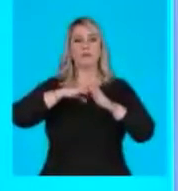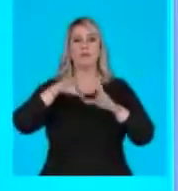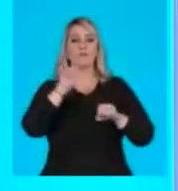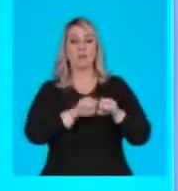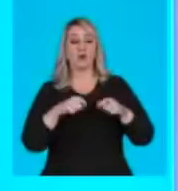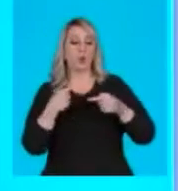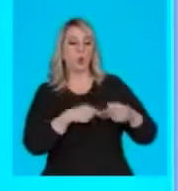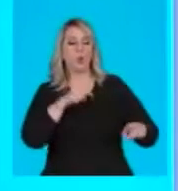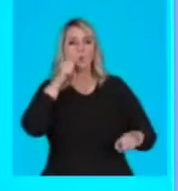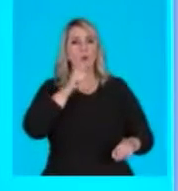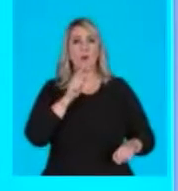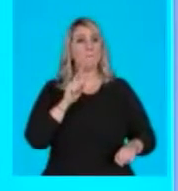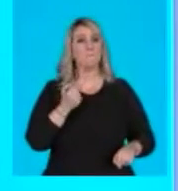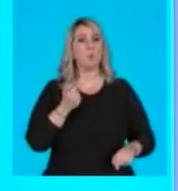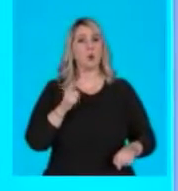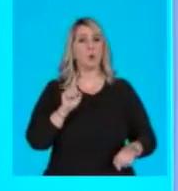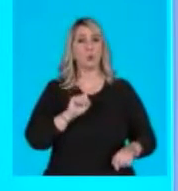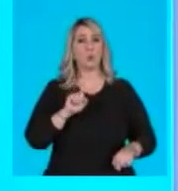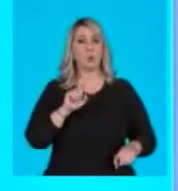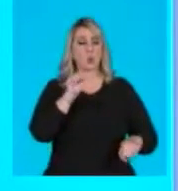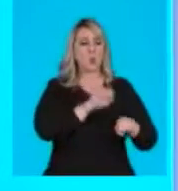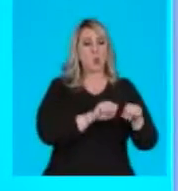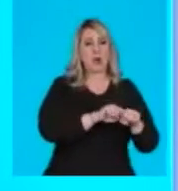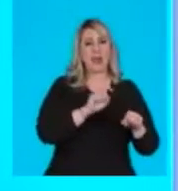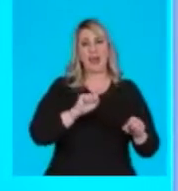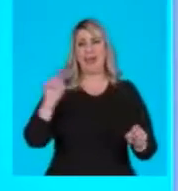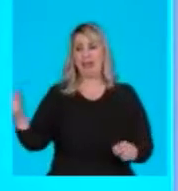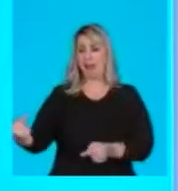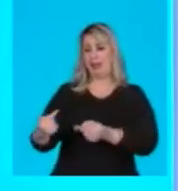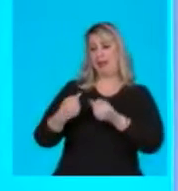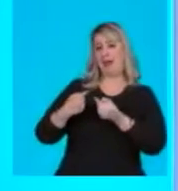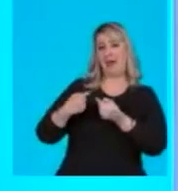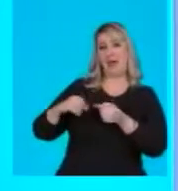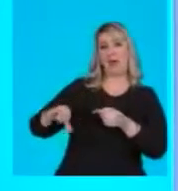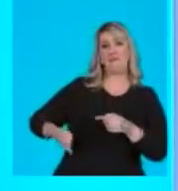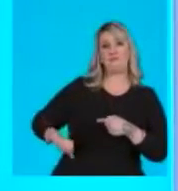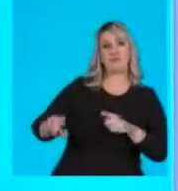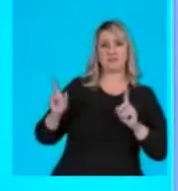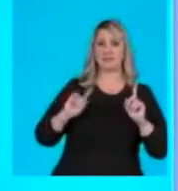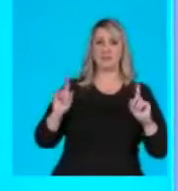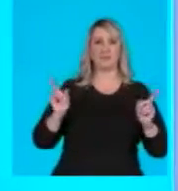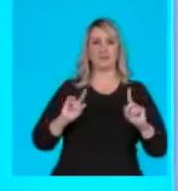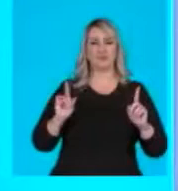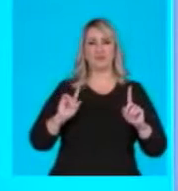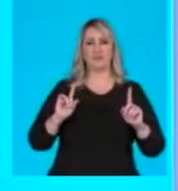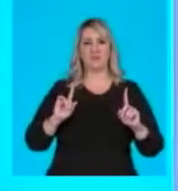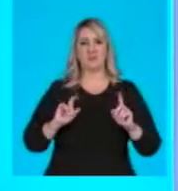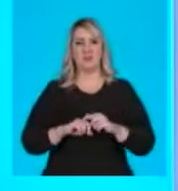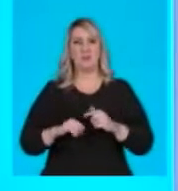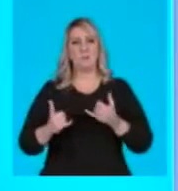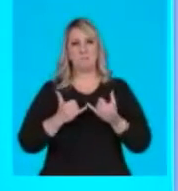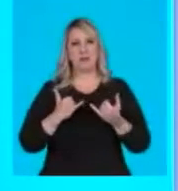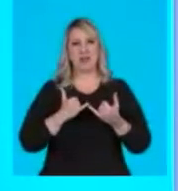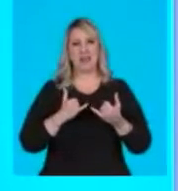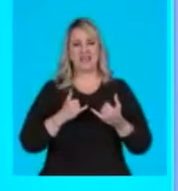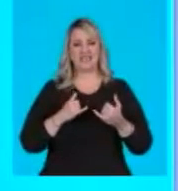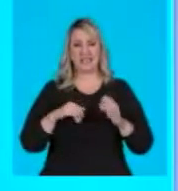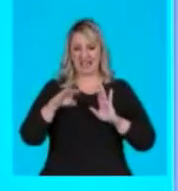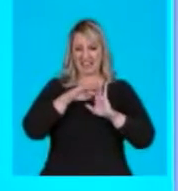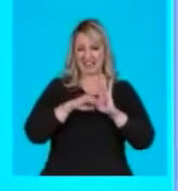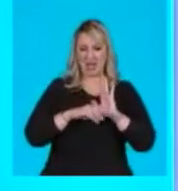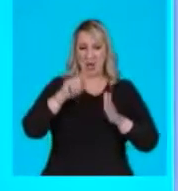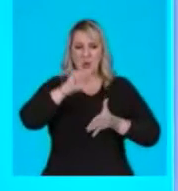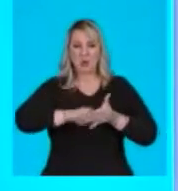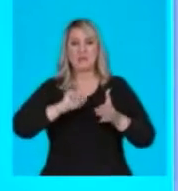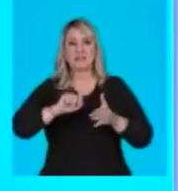poucos índio que de agressores foram agredidos não são poucos não são poucas as toalhas parece que a critério da prefeitura contra